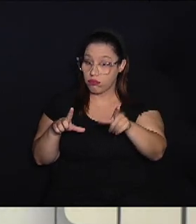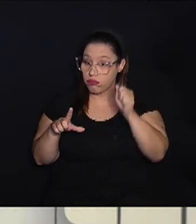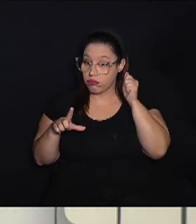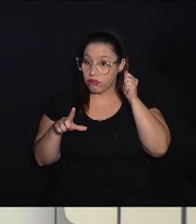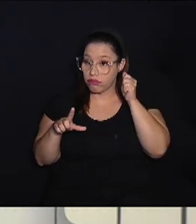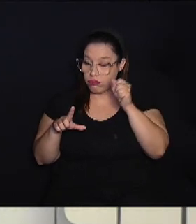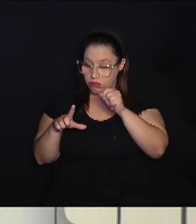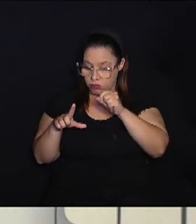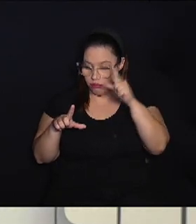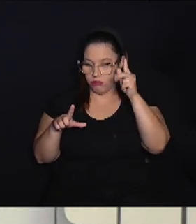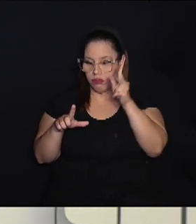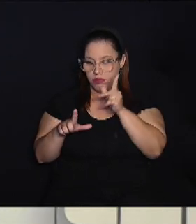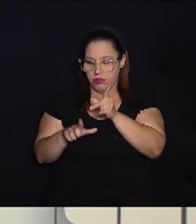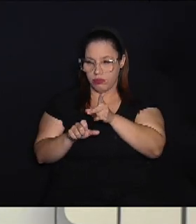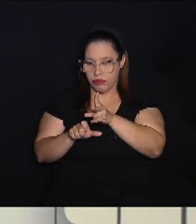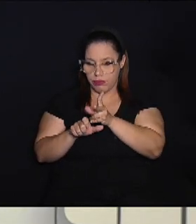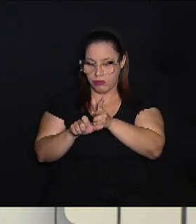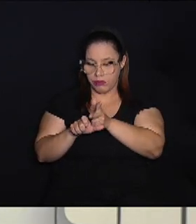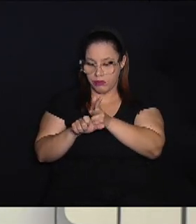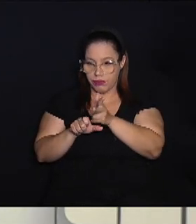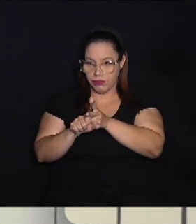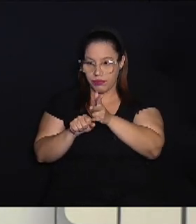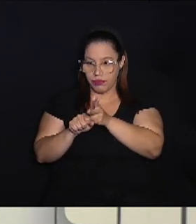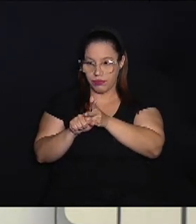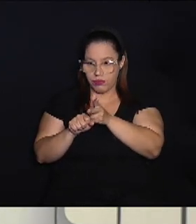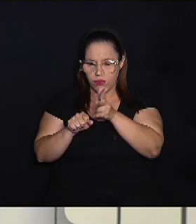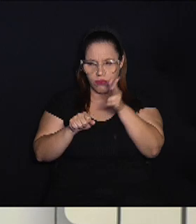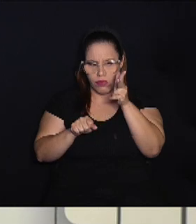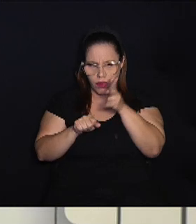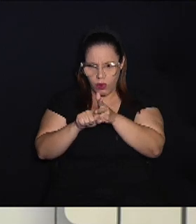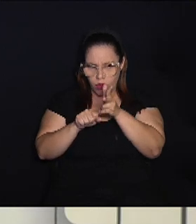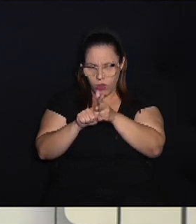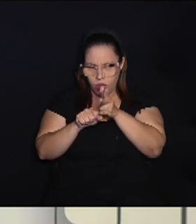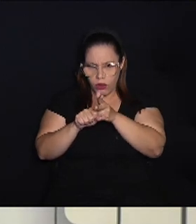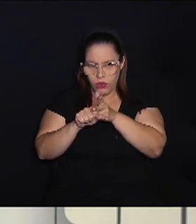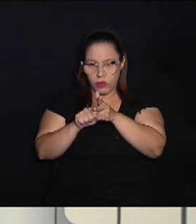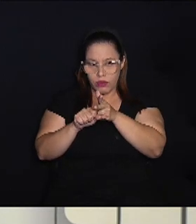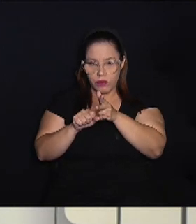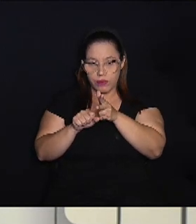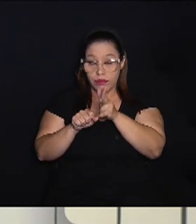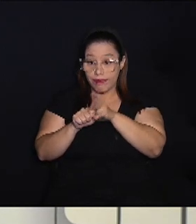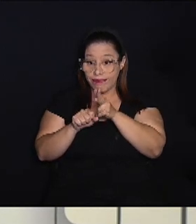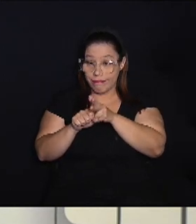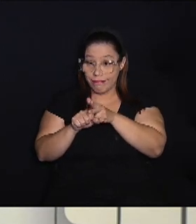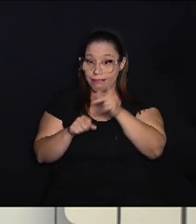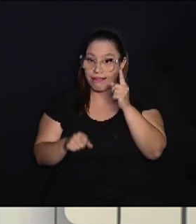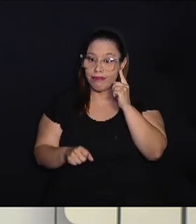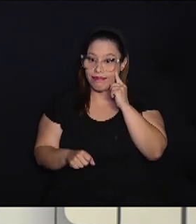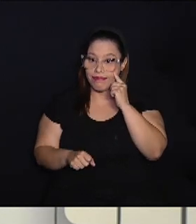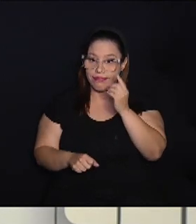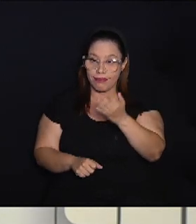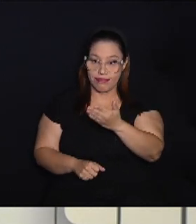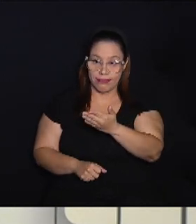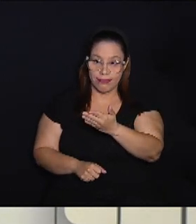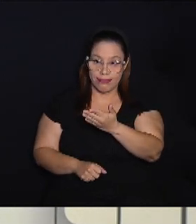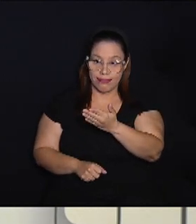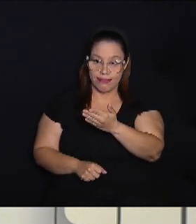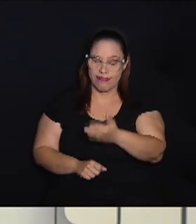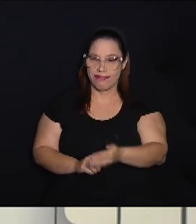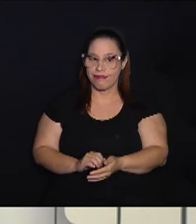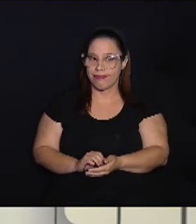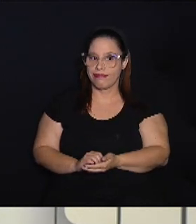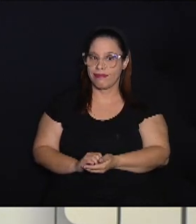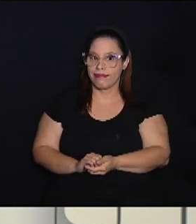a câmera como se fosse tirar uma foto e você vai apontar para o QR Code sempre que aparecer na sua tela. Apareceu o número do